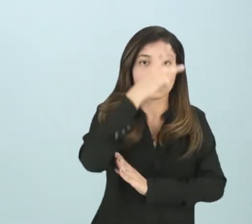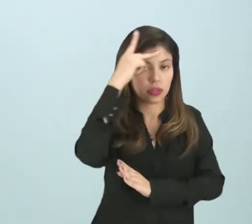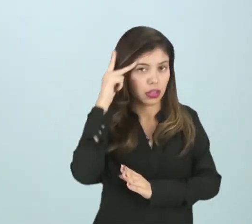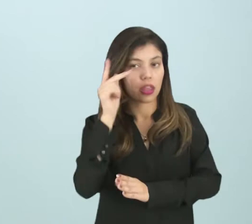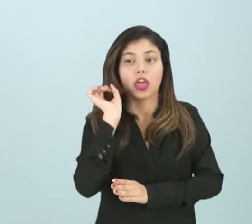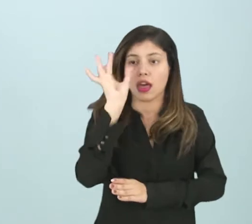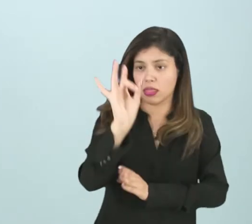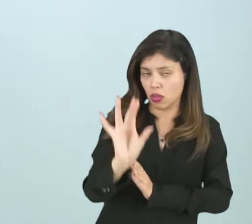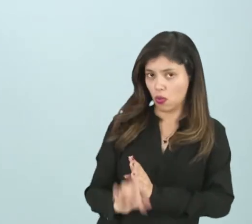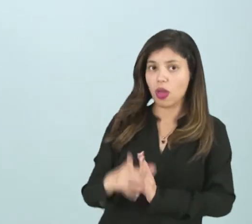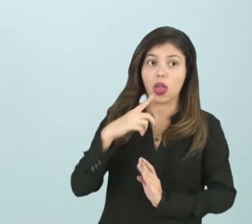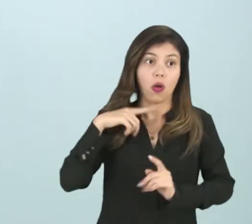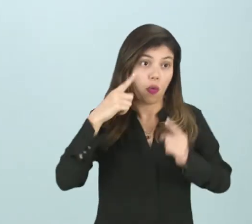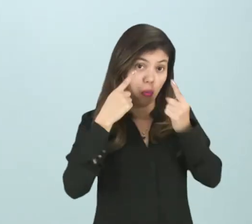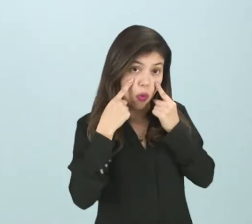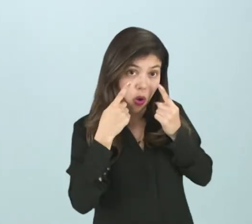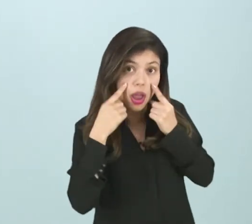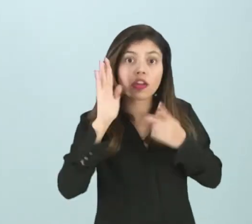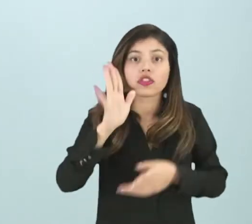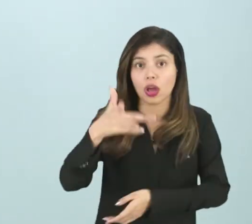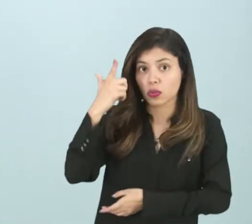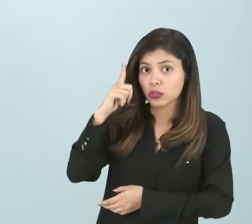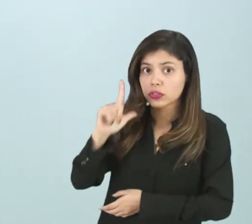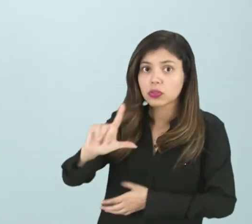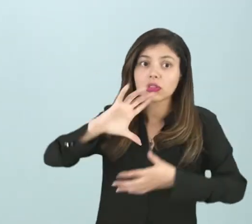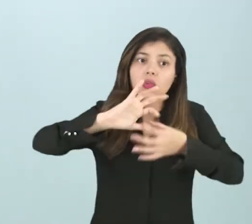que toda coisa que eu olhe, eu já consiga